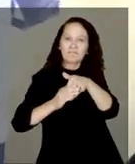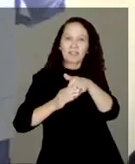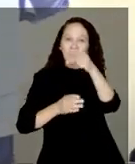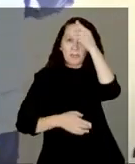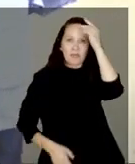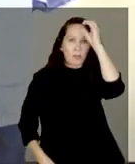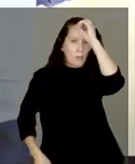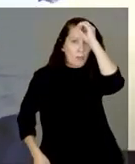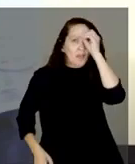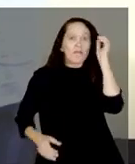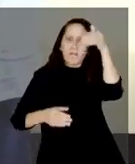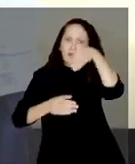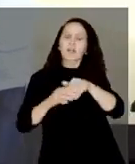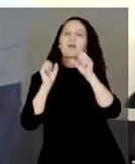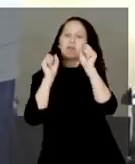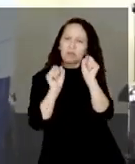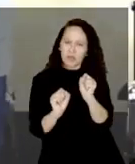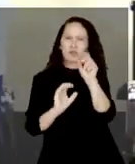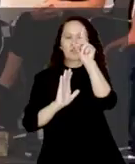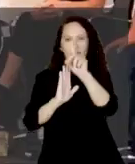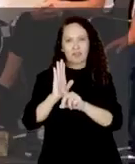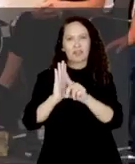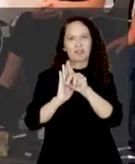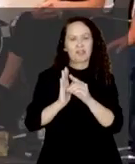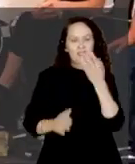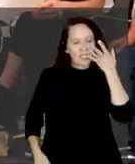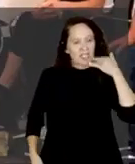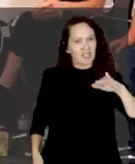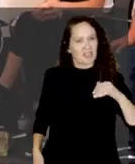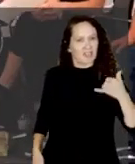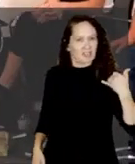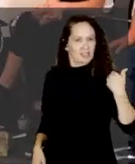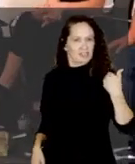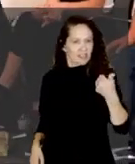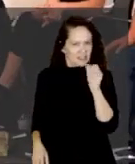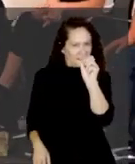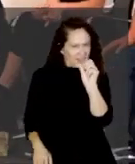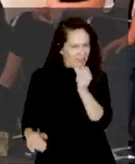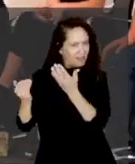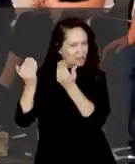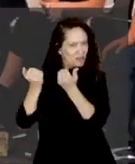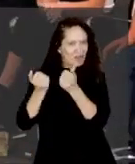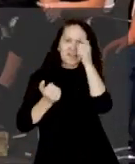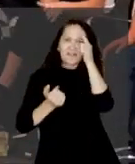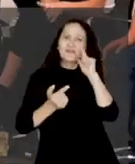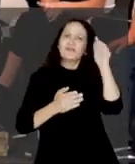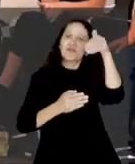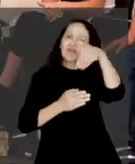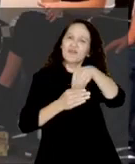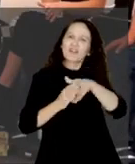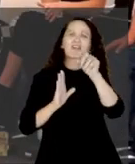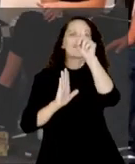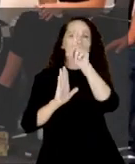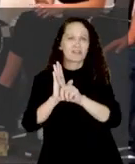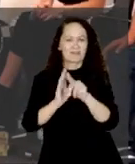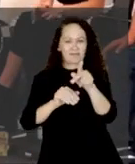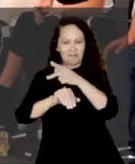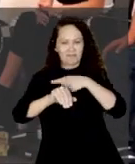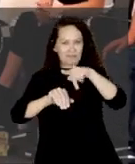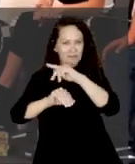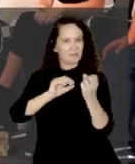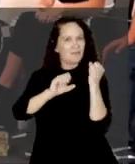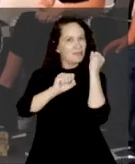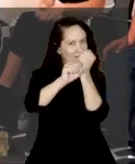1554. Ou seja, 62 anos depois da descoberta, o Peru já tinha